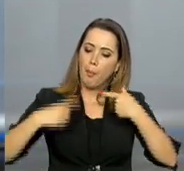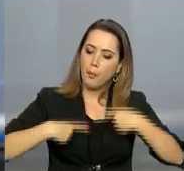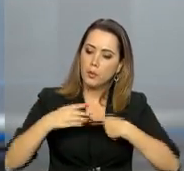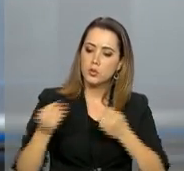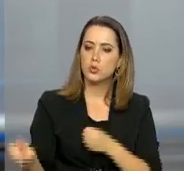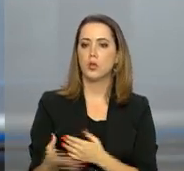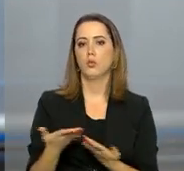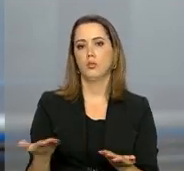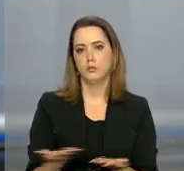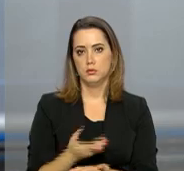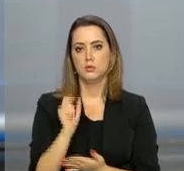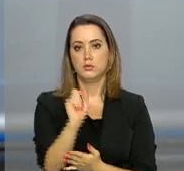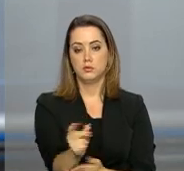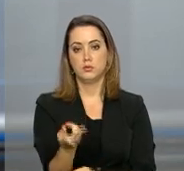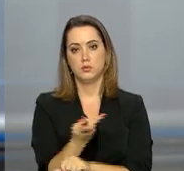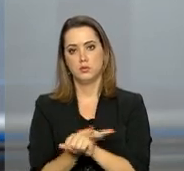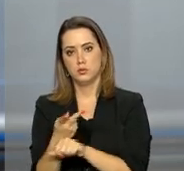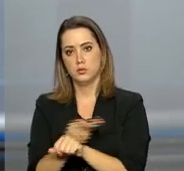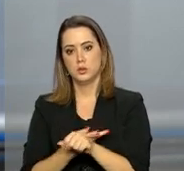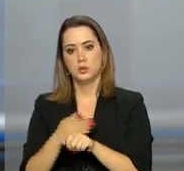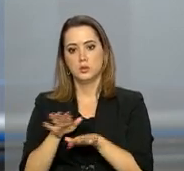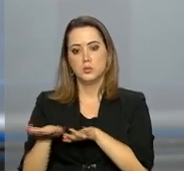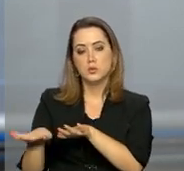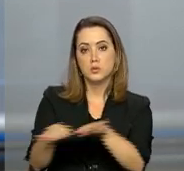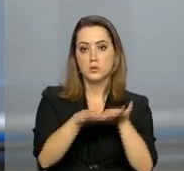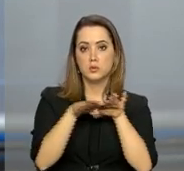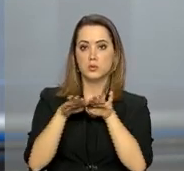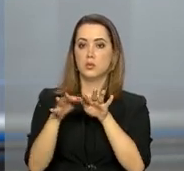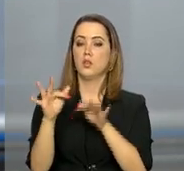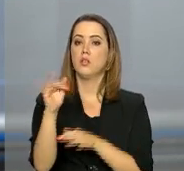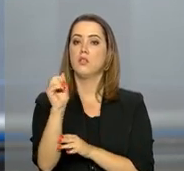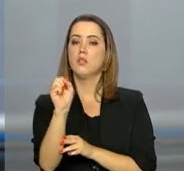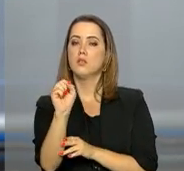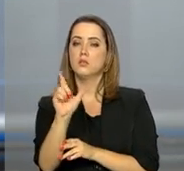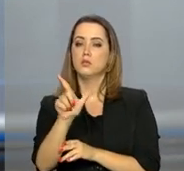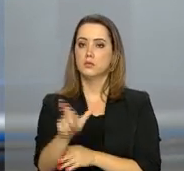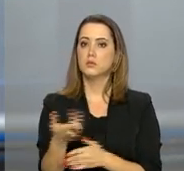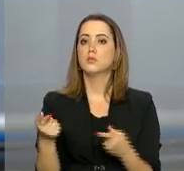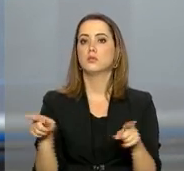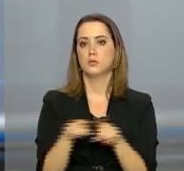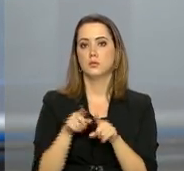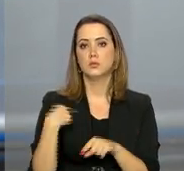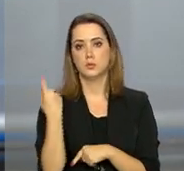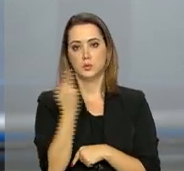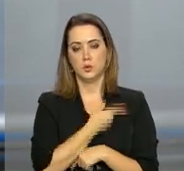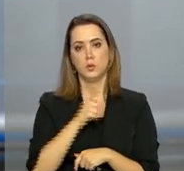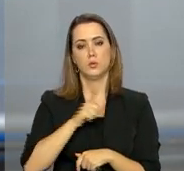implementando com busca do equilíbrio fiscal e que nós estamos